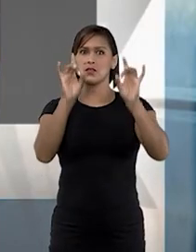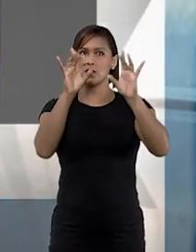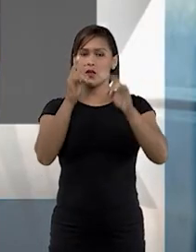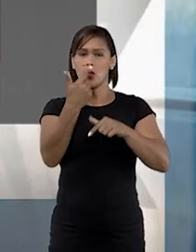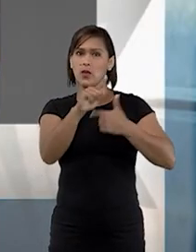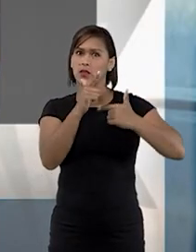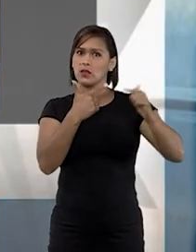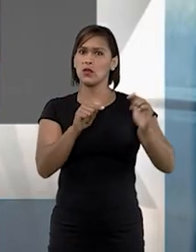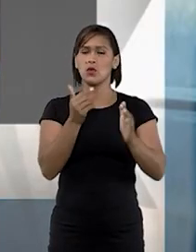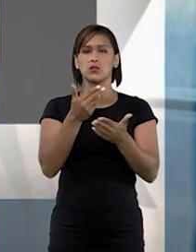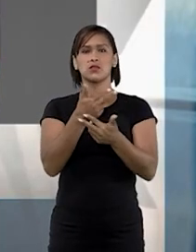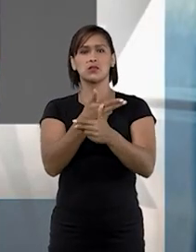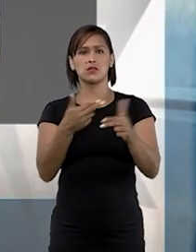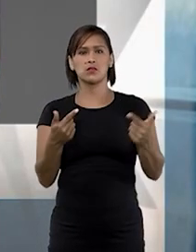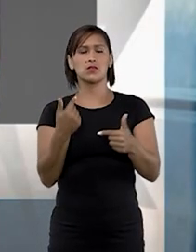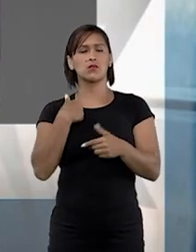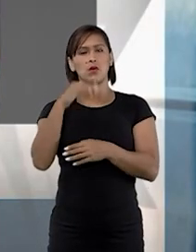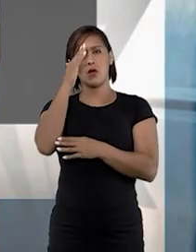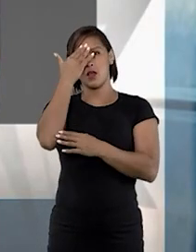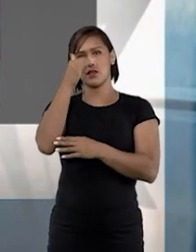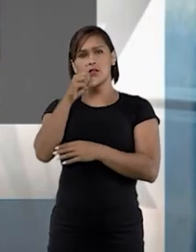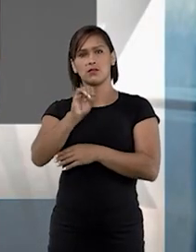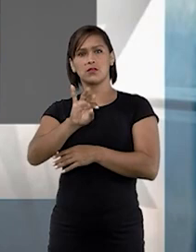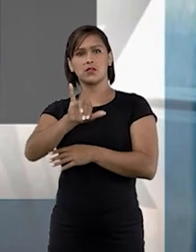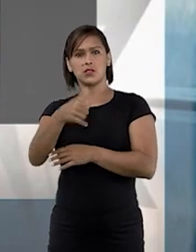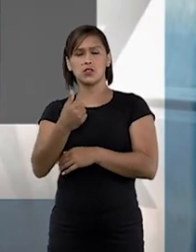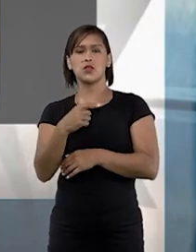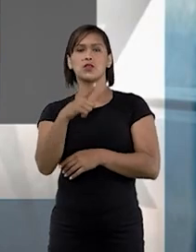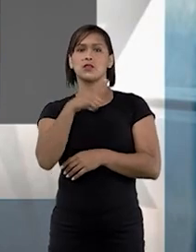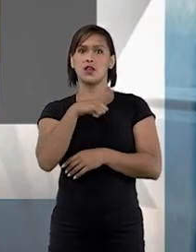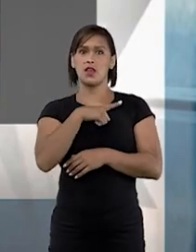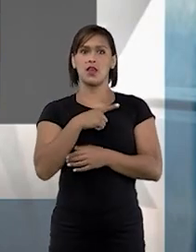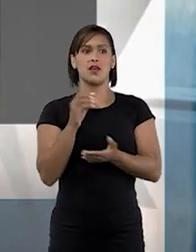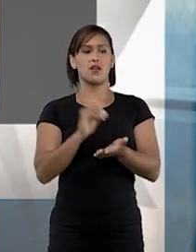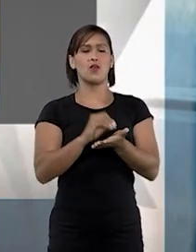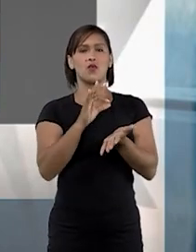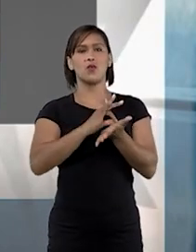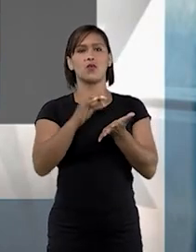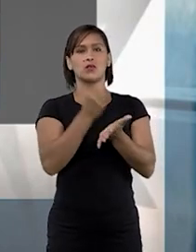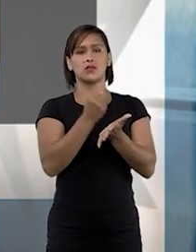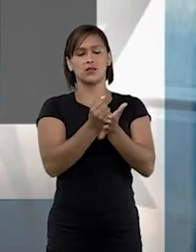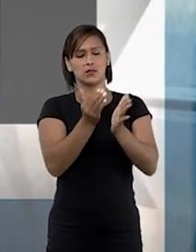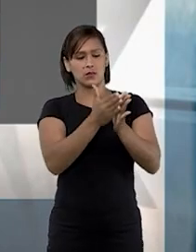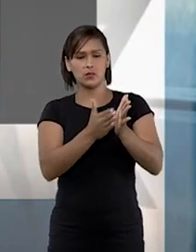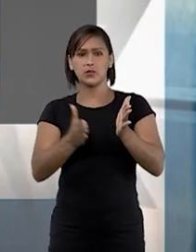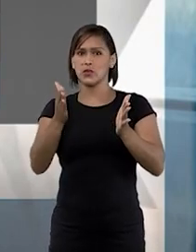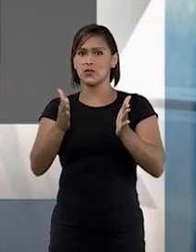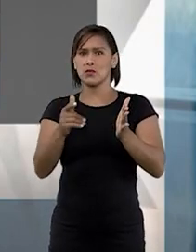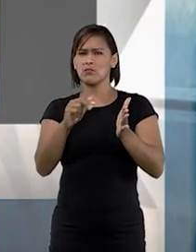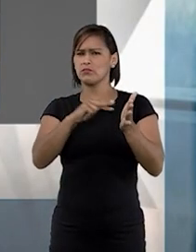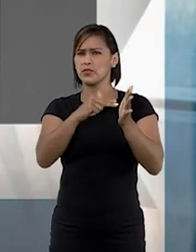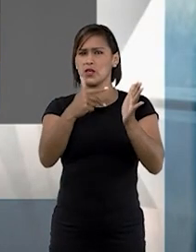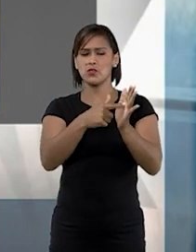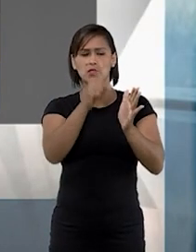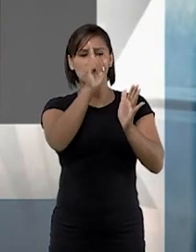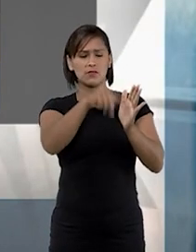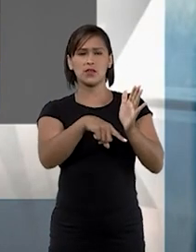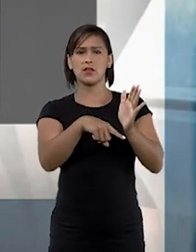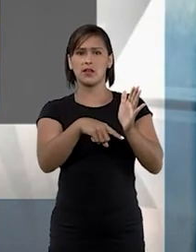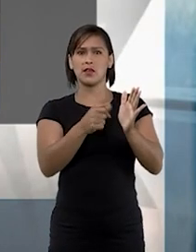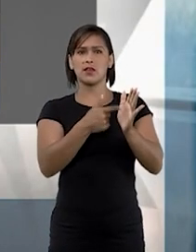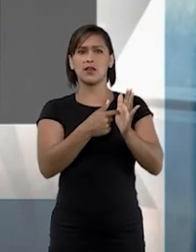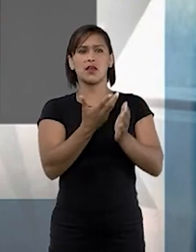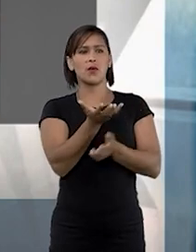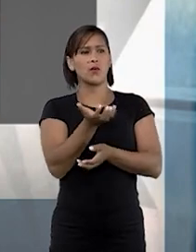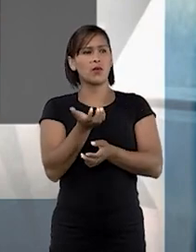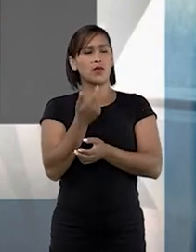destacou entre outras coisas o entendimento do STJ de que a existência de contratação temporária não significa